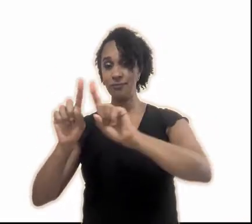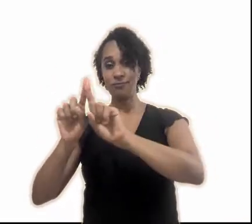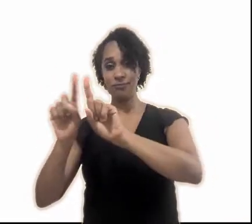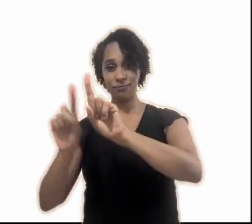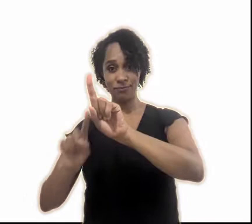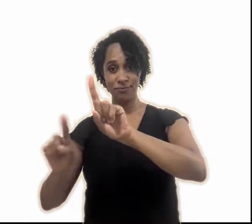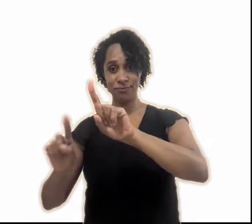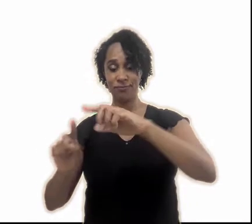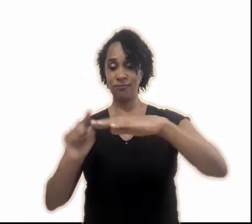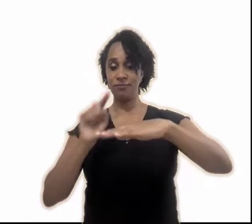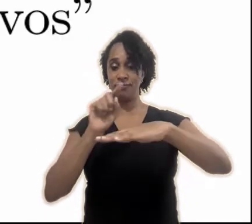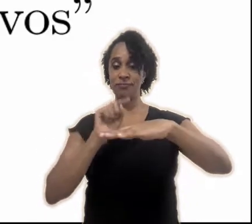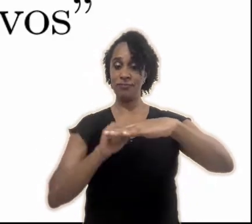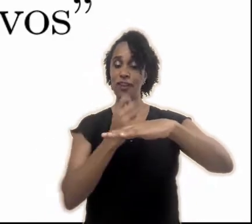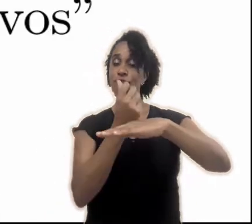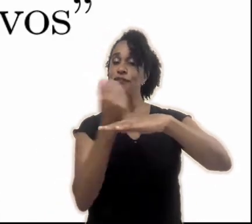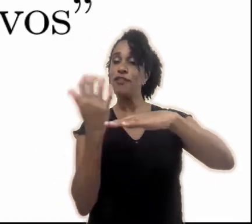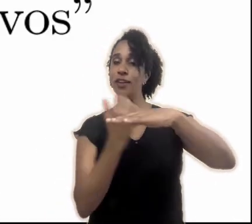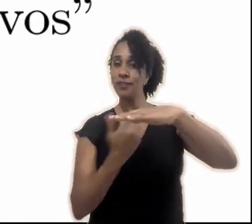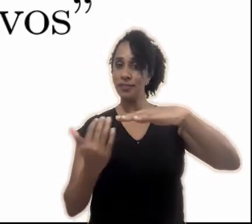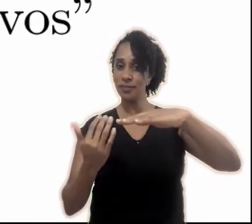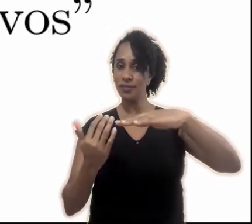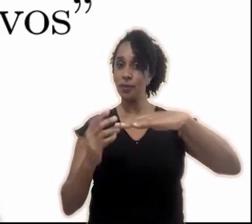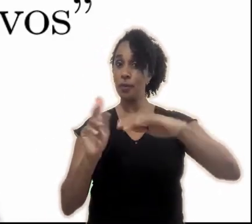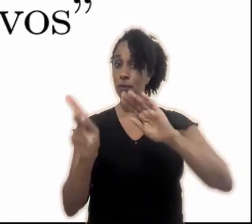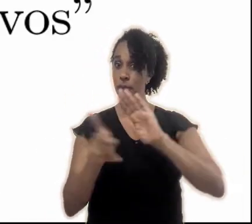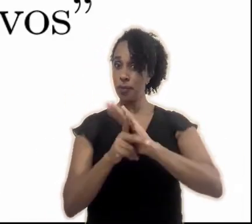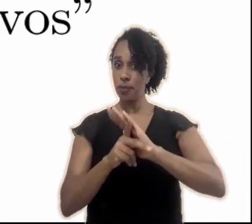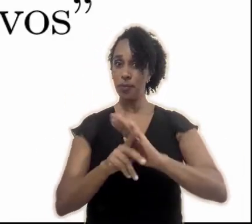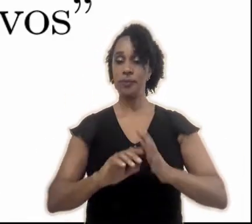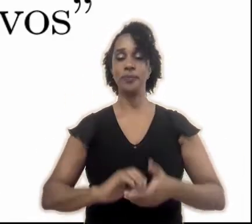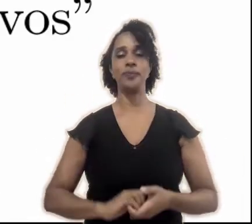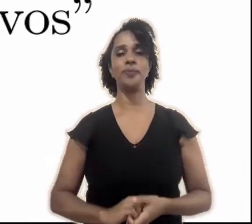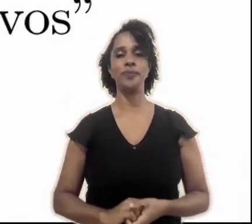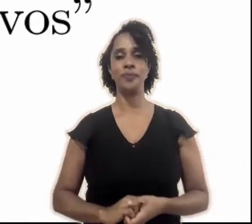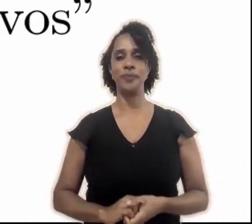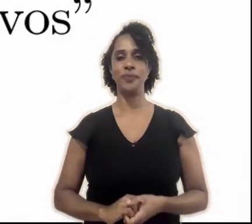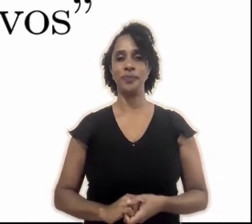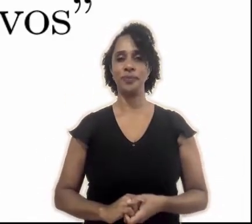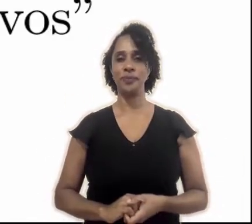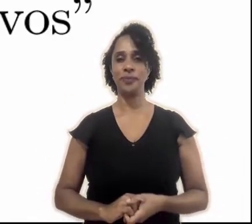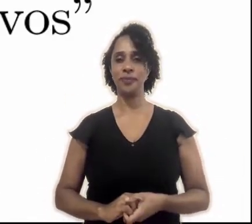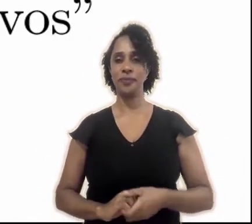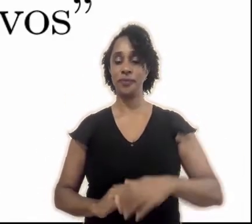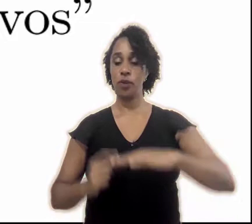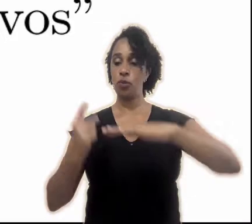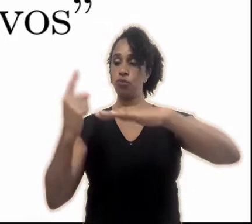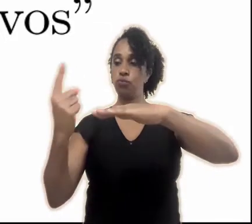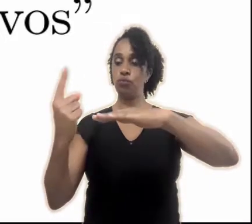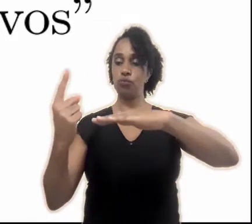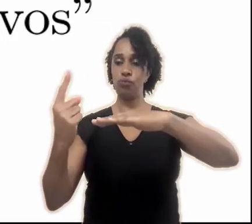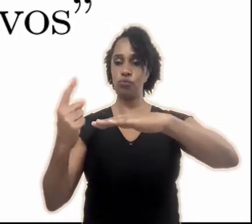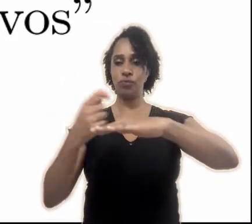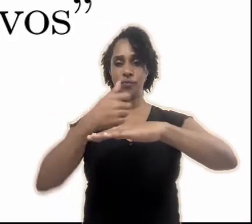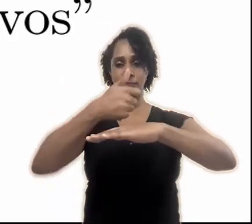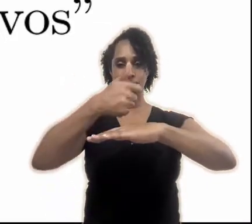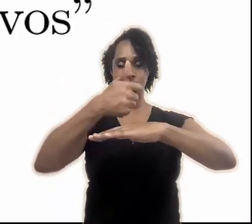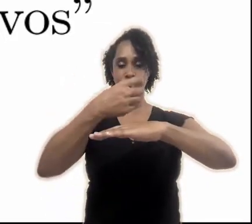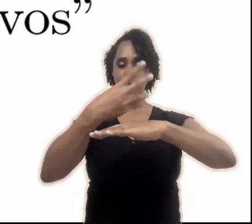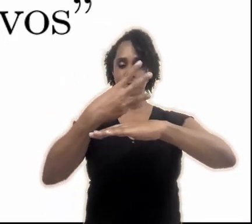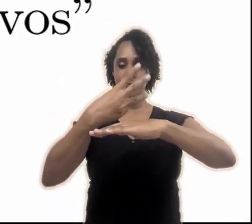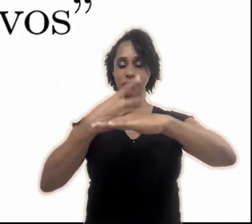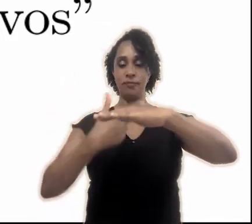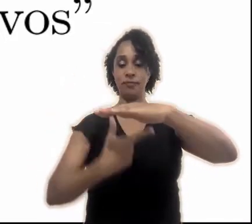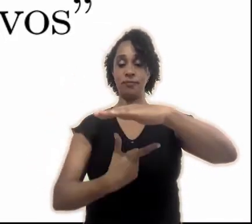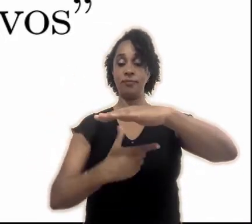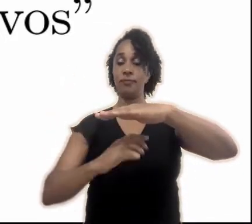parte fracionária. Outro exemplo, 1 inteiro e 3 vinteavos. 1 a nossa parte inteira,